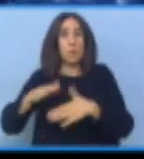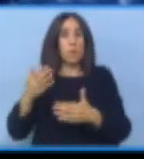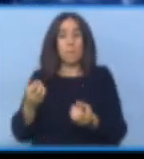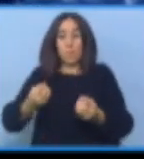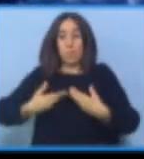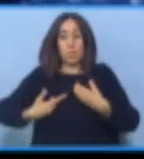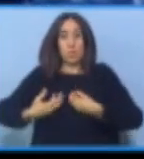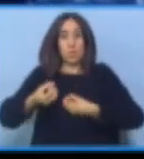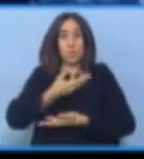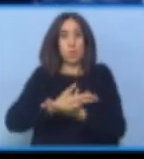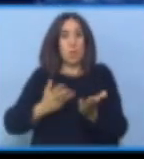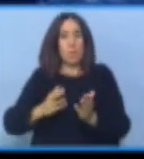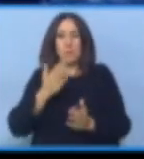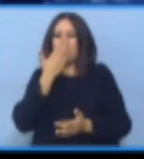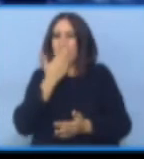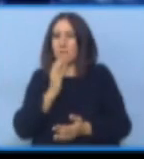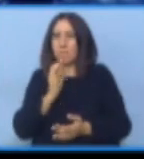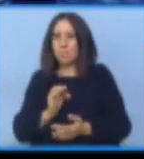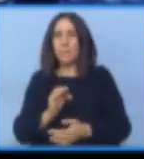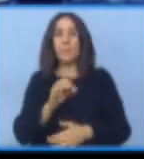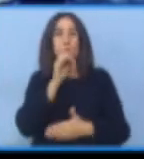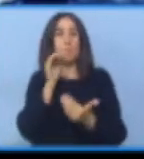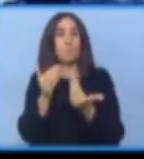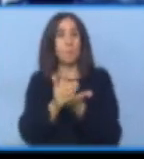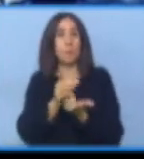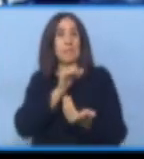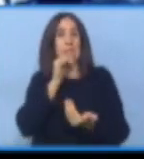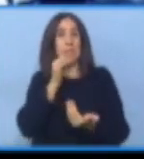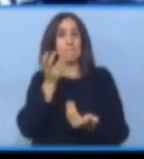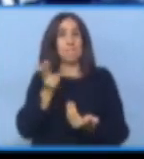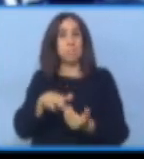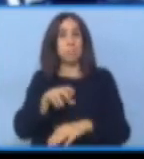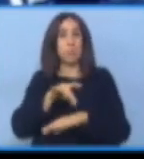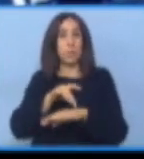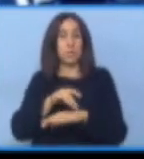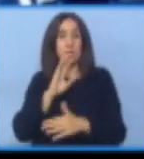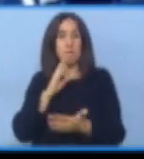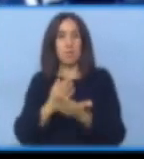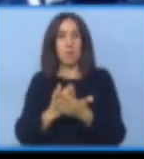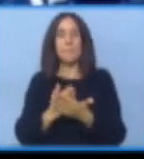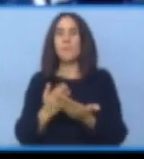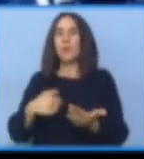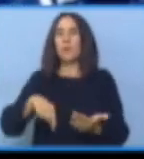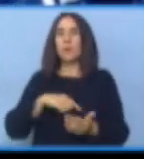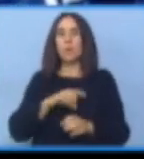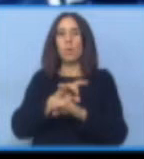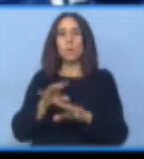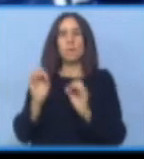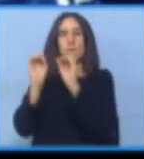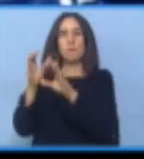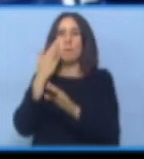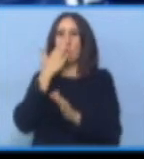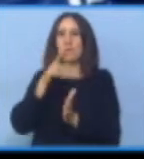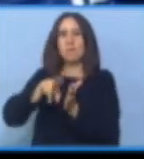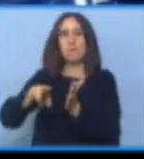contagiosa, parece que é. E como a morte normalmente decorre da doença, nós fechamos no hospital uma espécie de